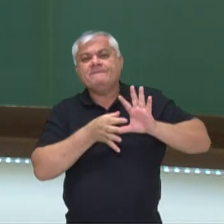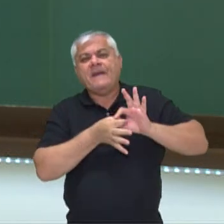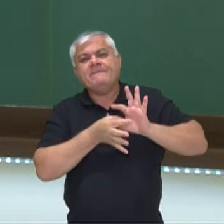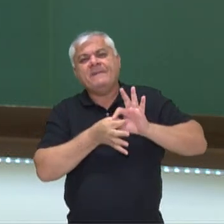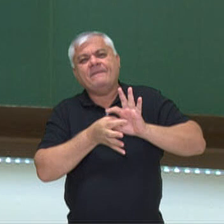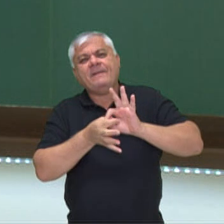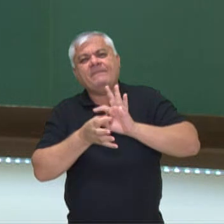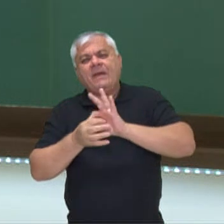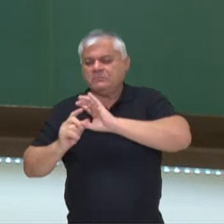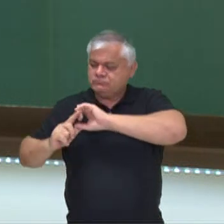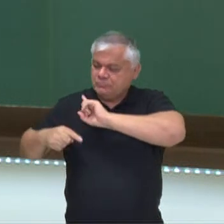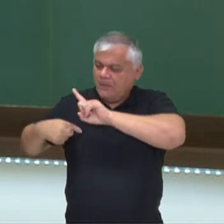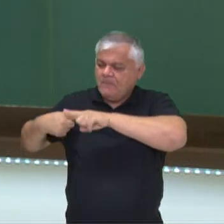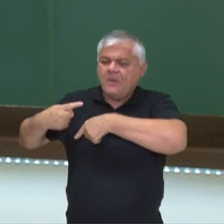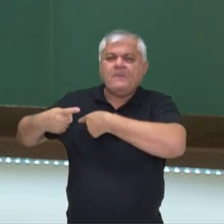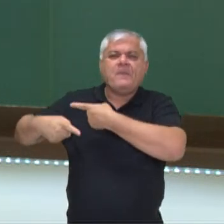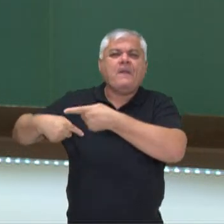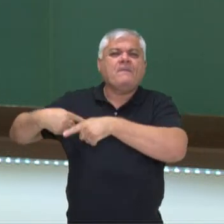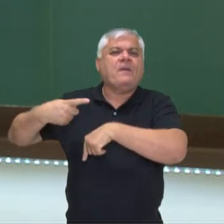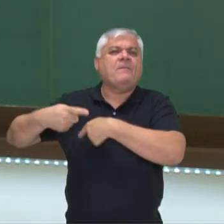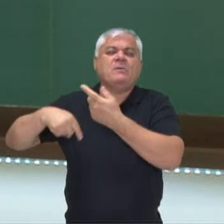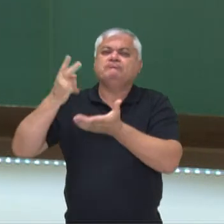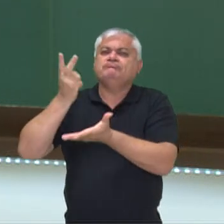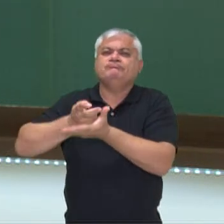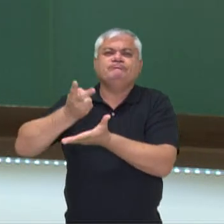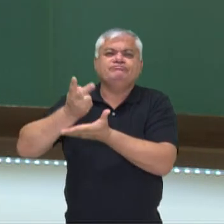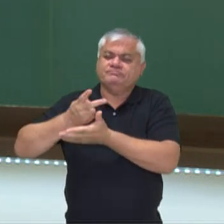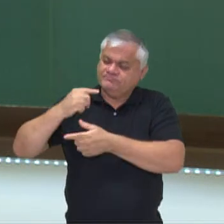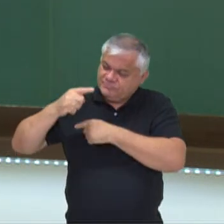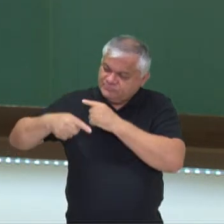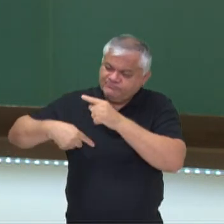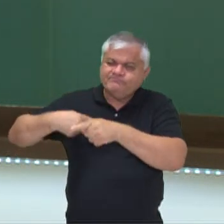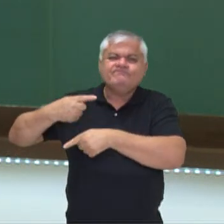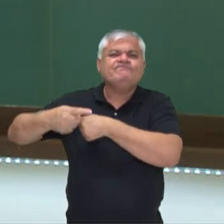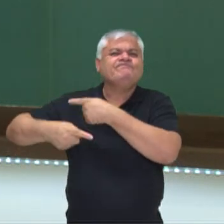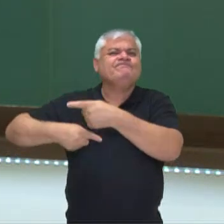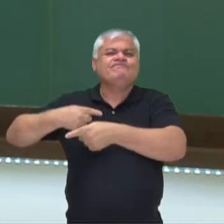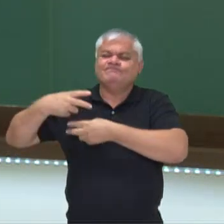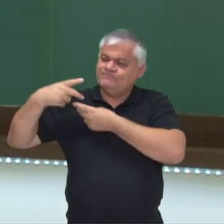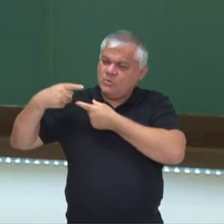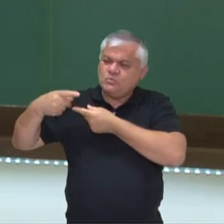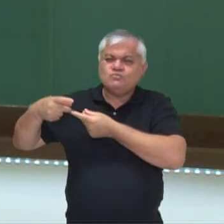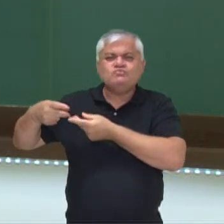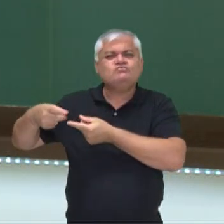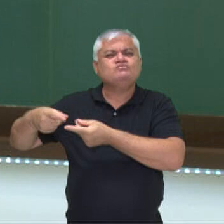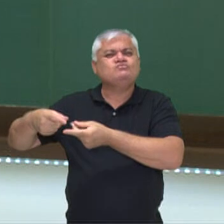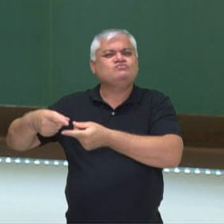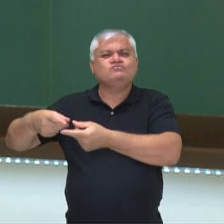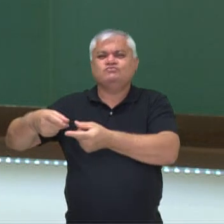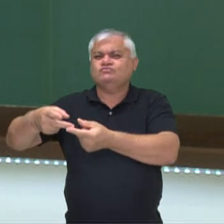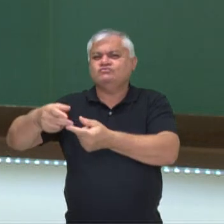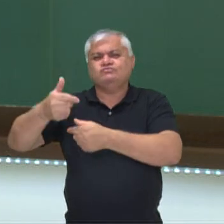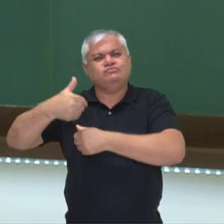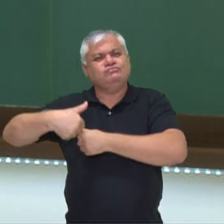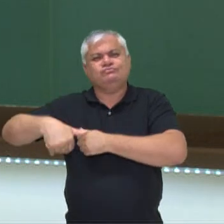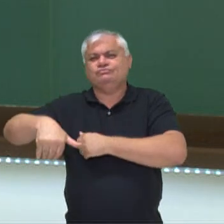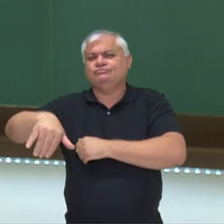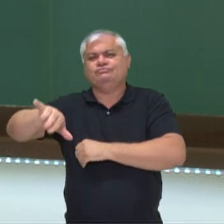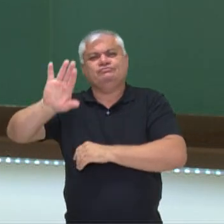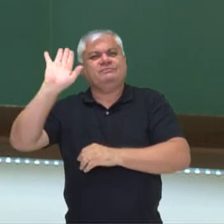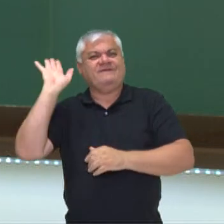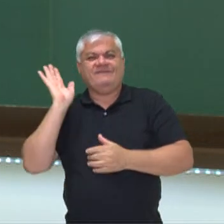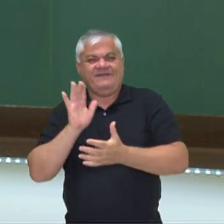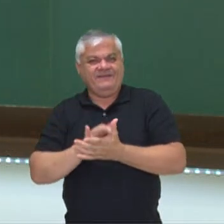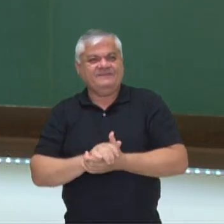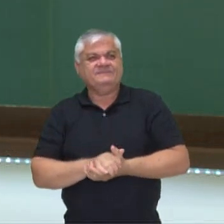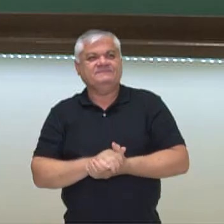pode passar pelo século XVIII, século XIX, século XX, século XXI, all the centuries,